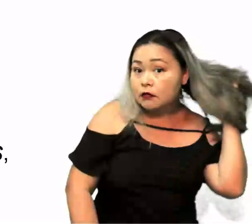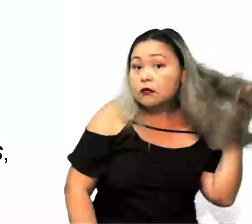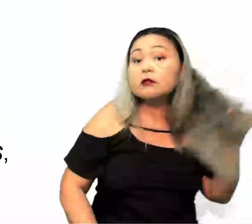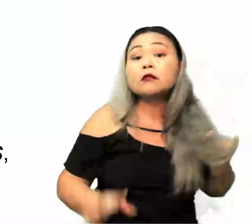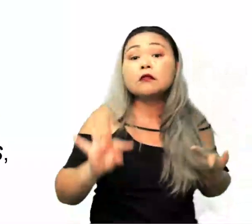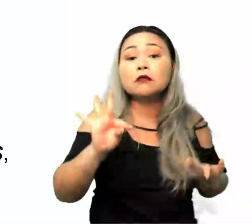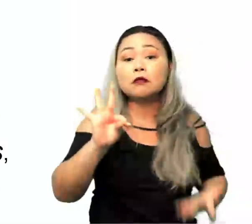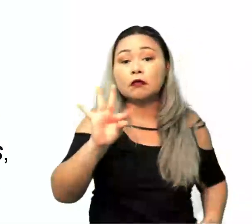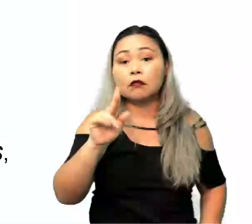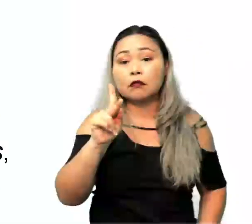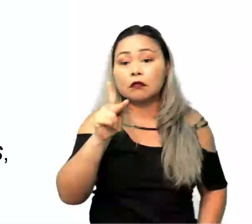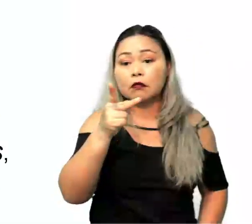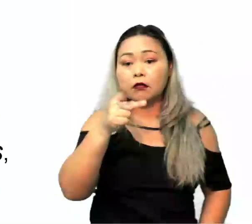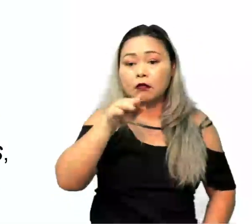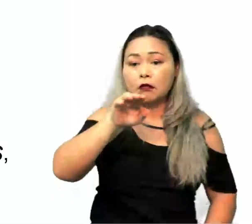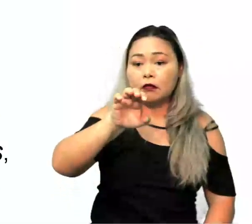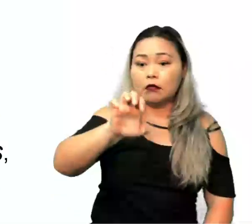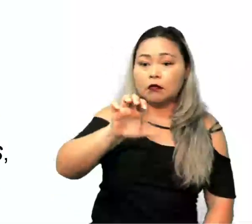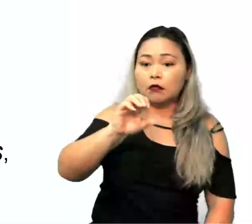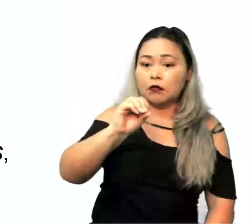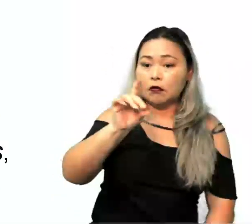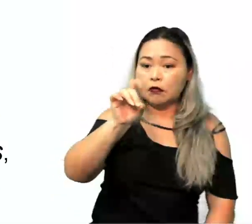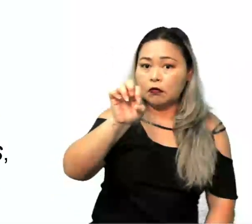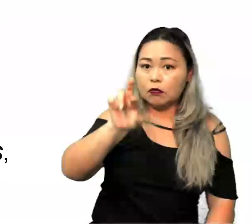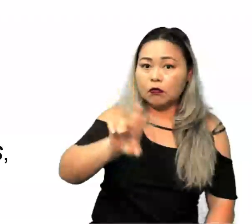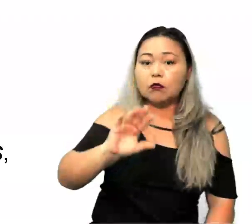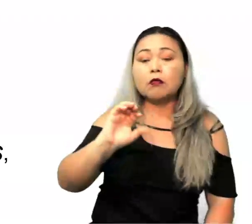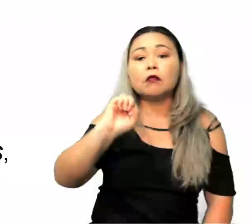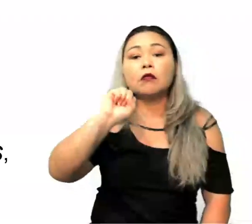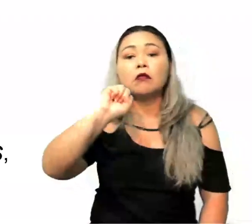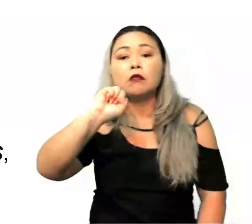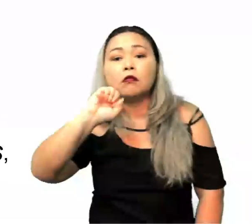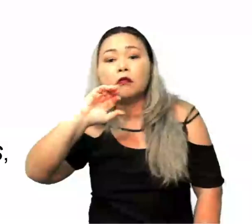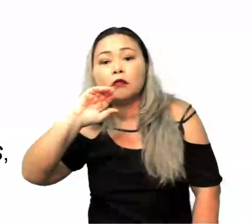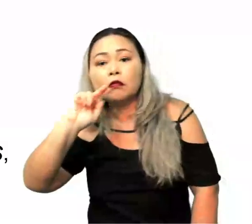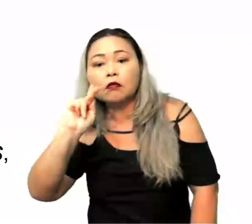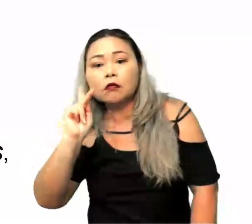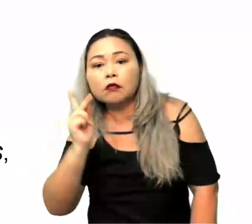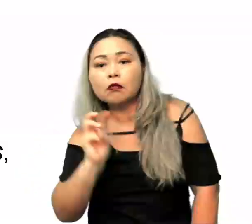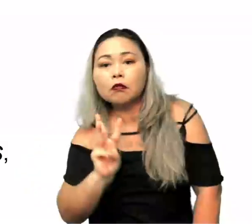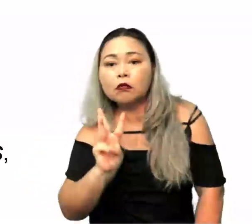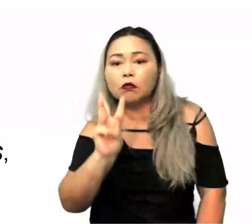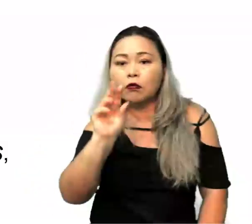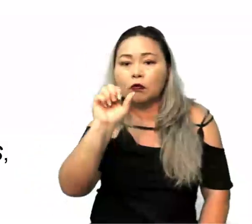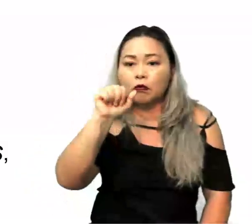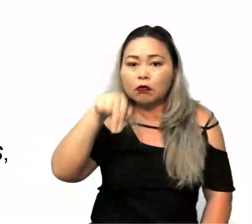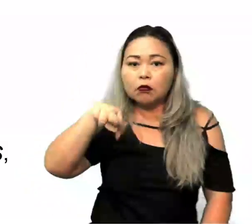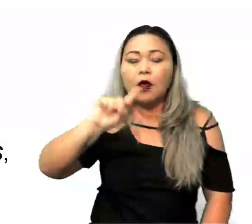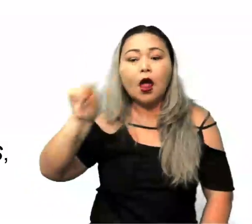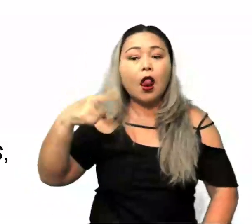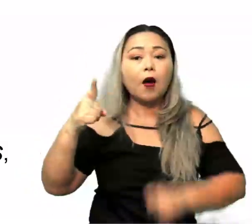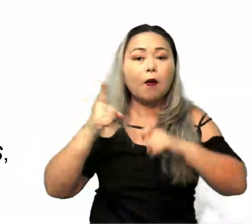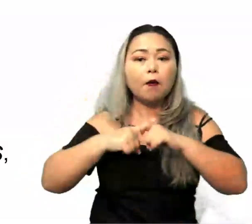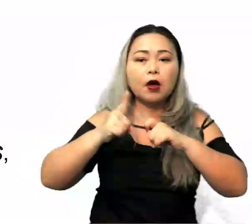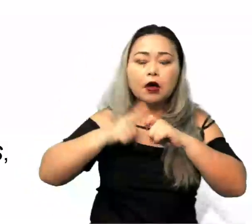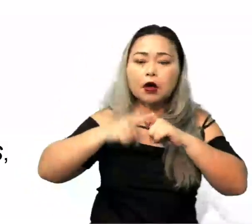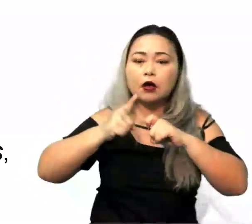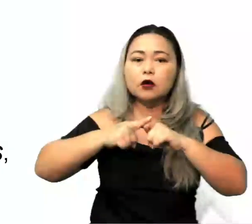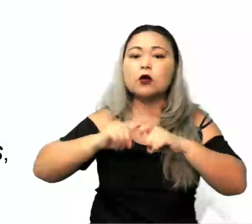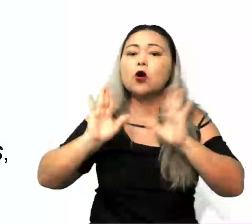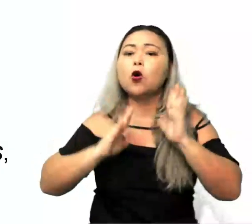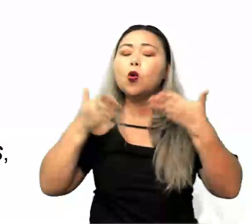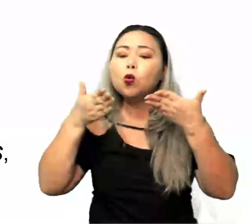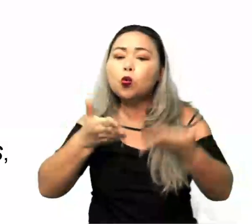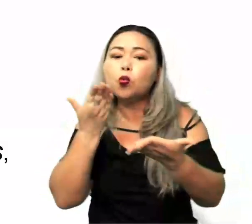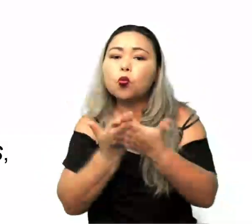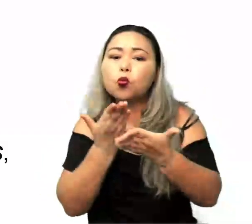E Theodor Schwann, né, 1839, médico dedicado ao estudo da anatomia